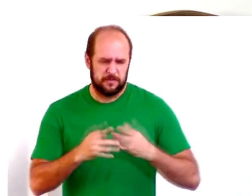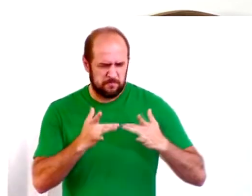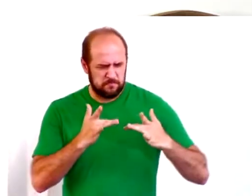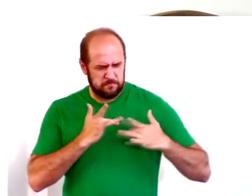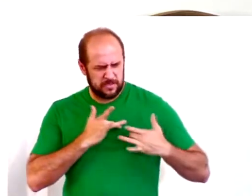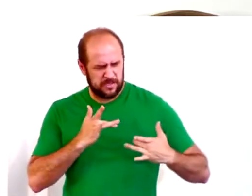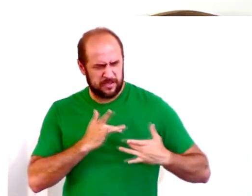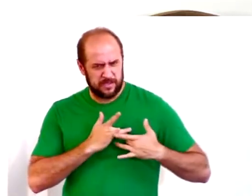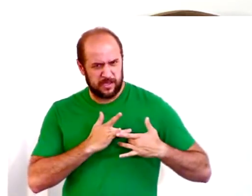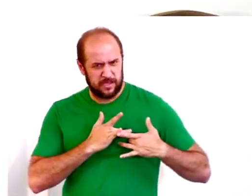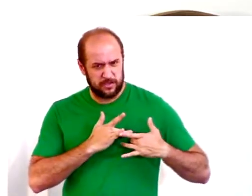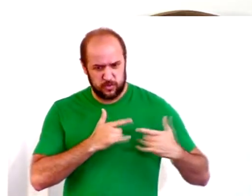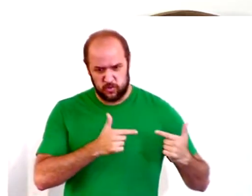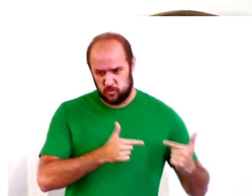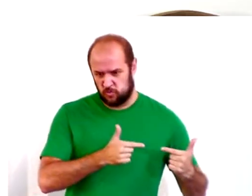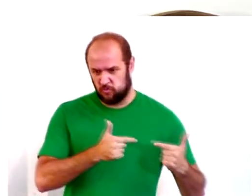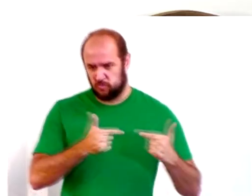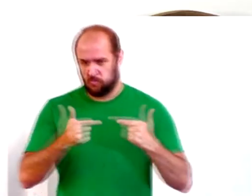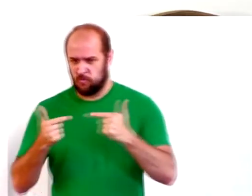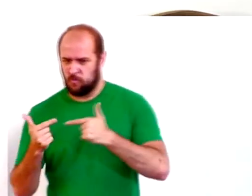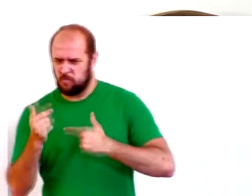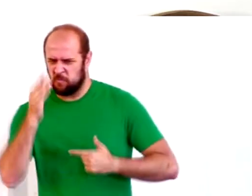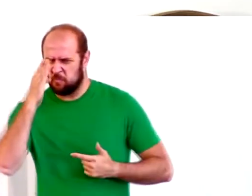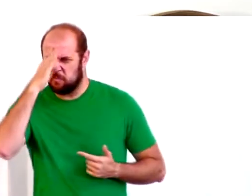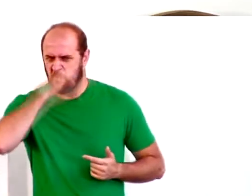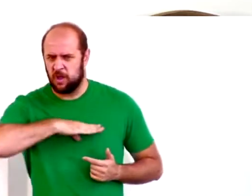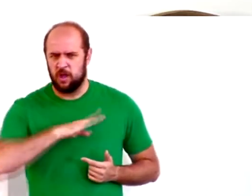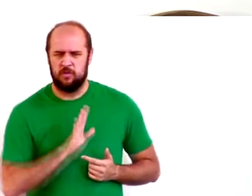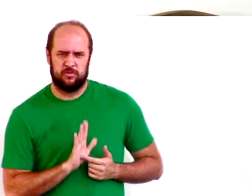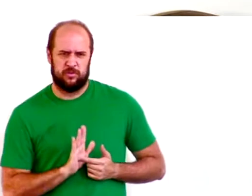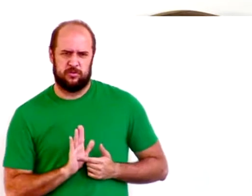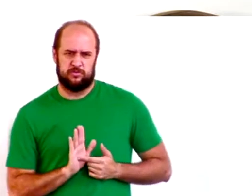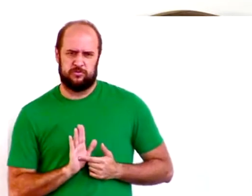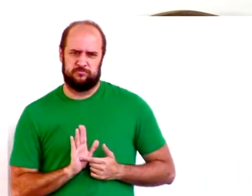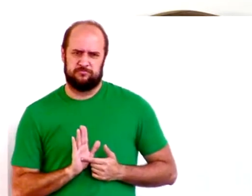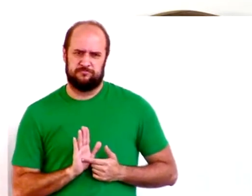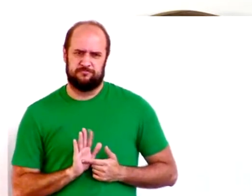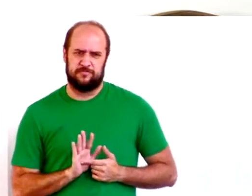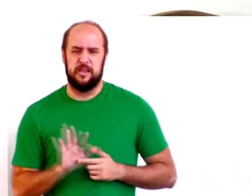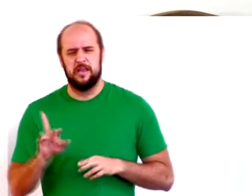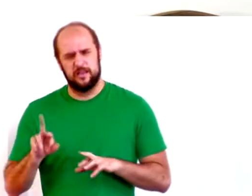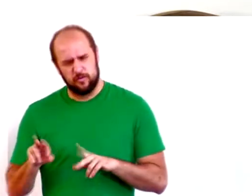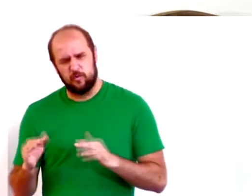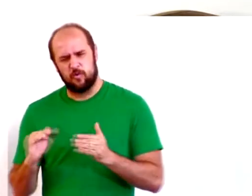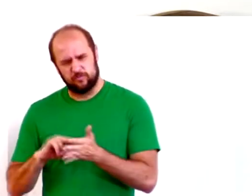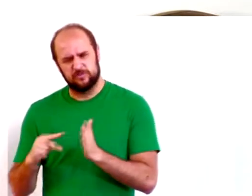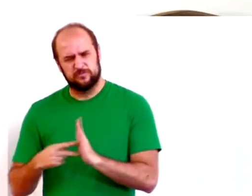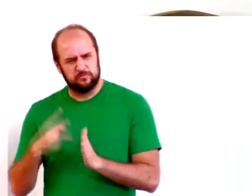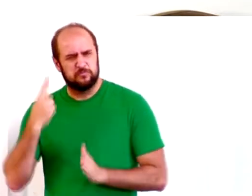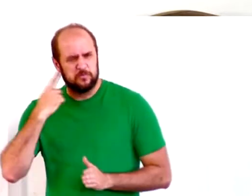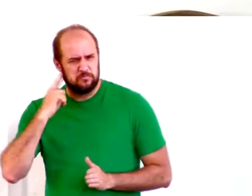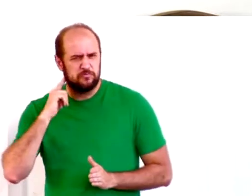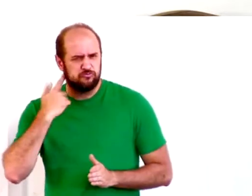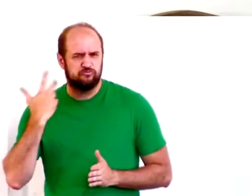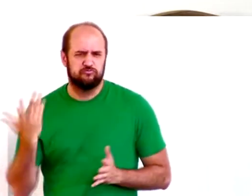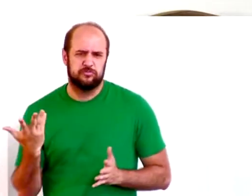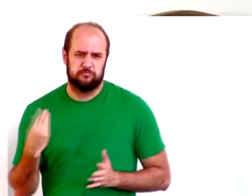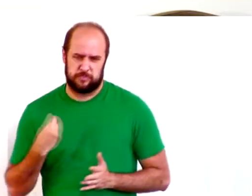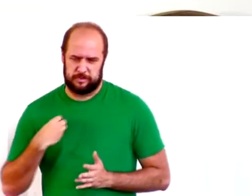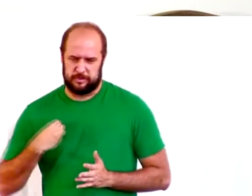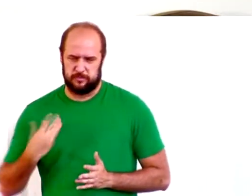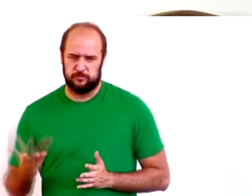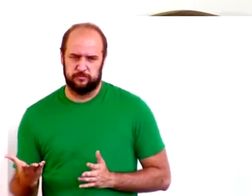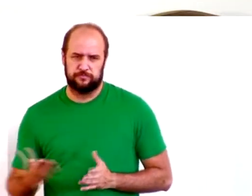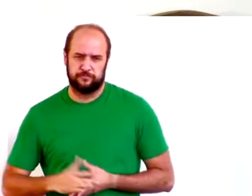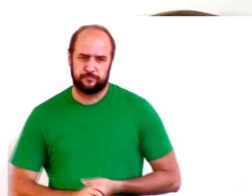de impiedade, que tem um significado paralelo de iniquidade. Então, a iniquidade